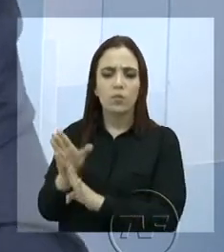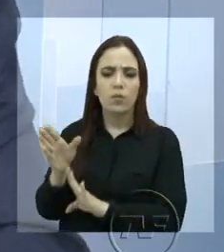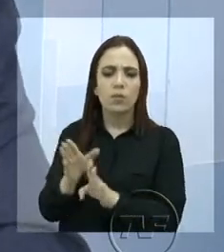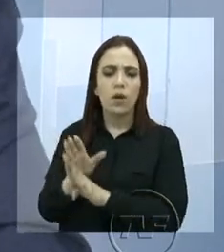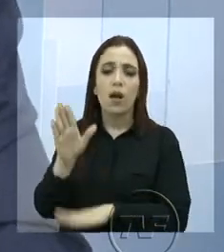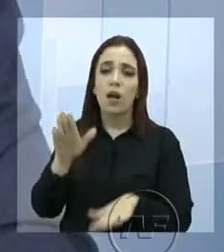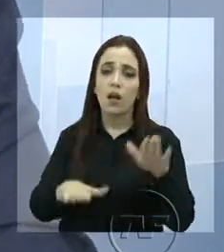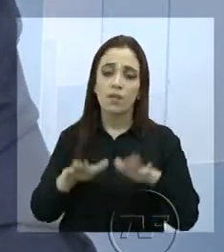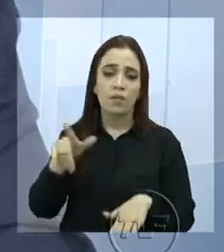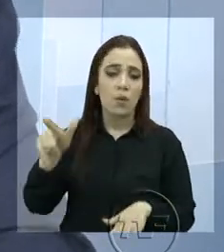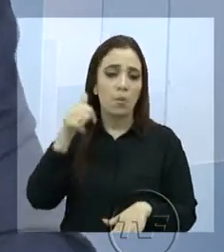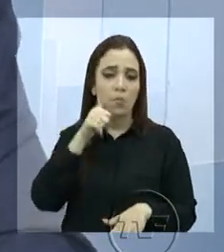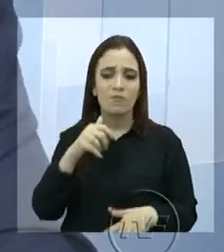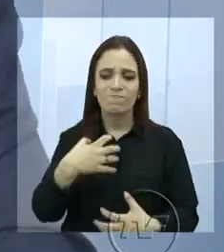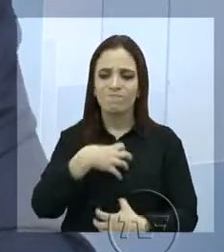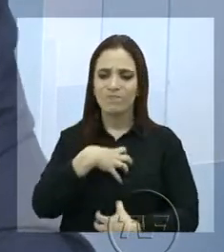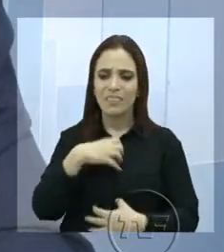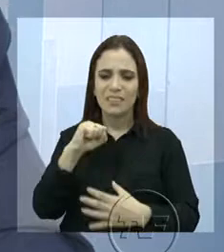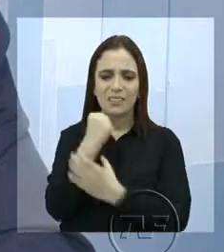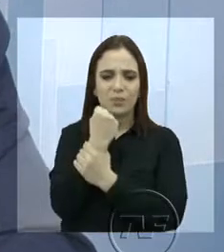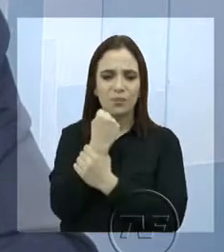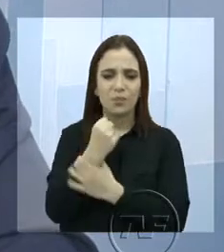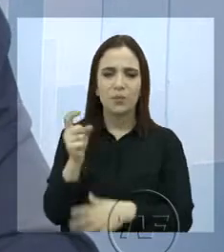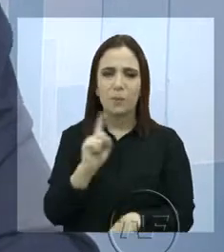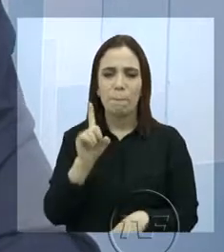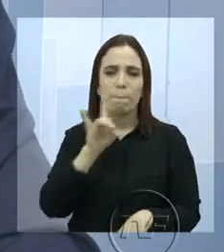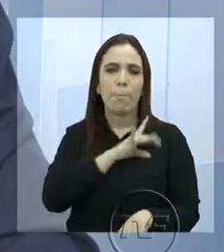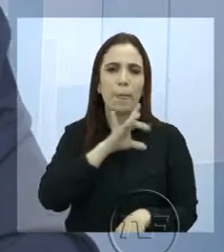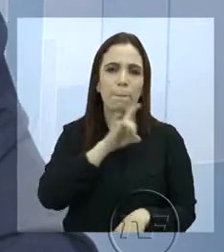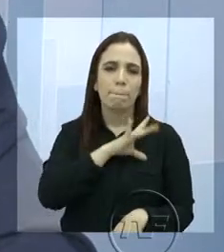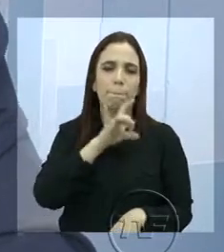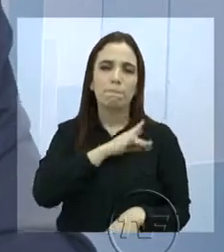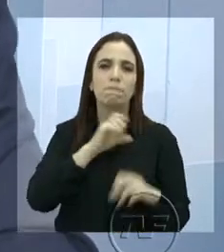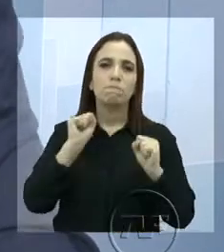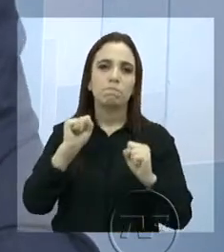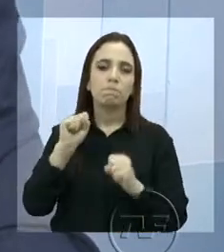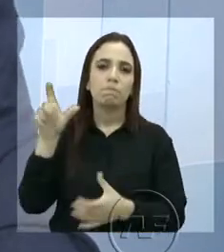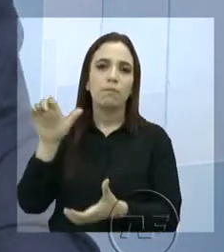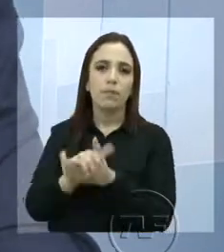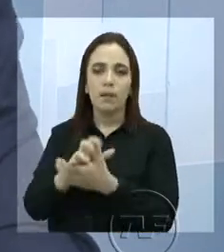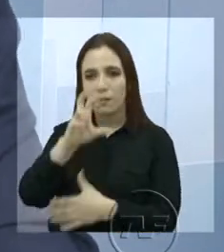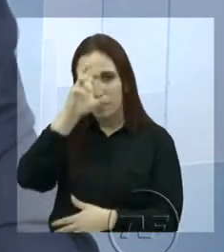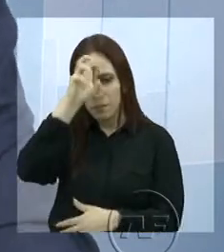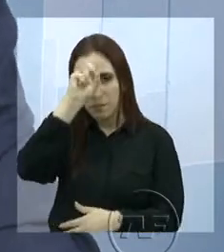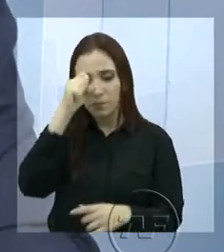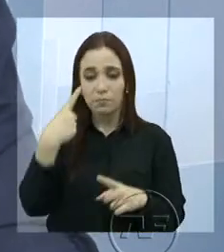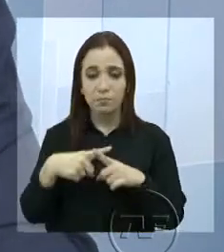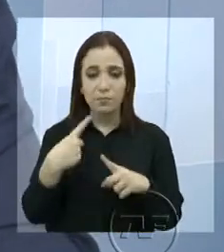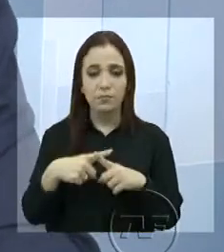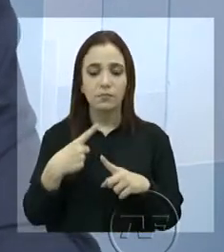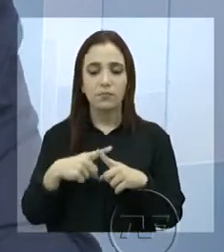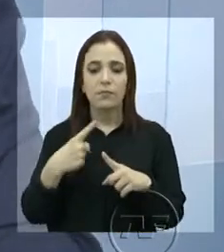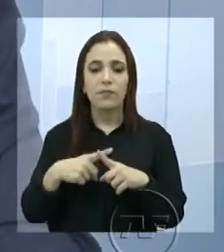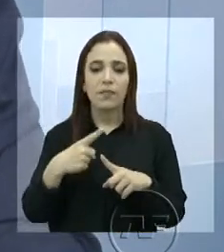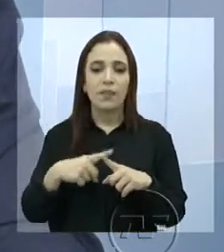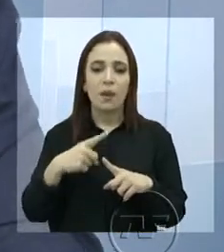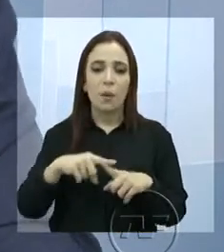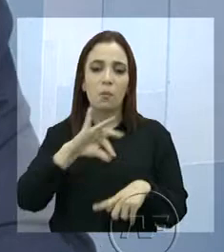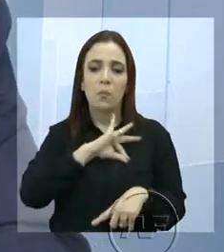muitas vezes a mulher não se sente segura de denunciar, com medo do que pode acontecer, porque as medidas protetivas elas ainda